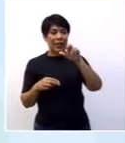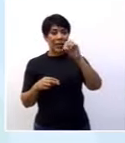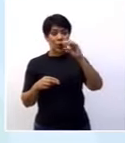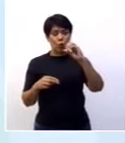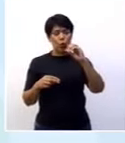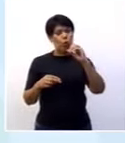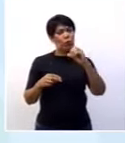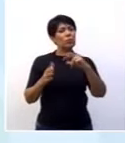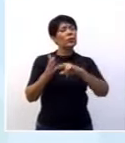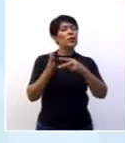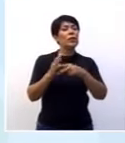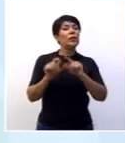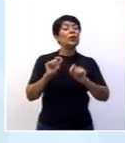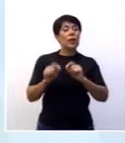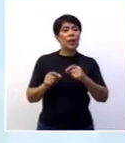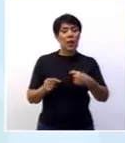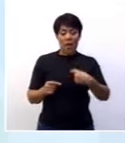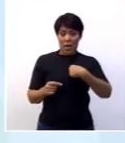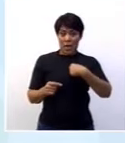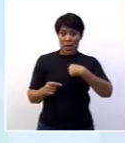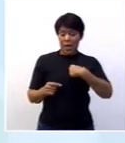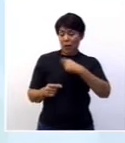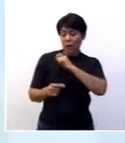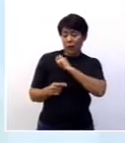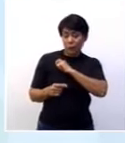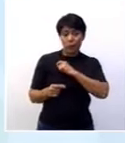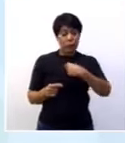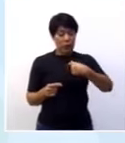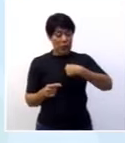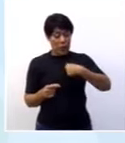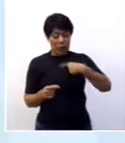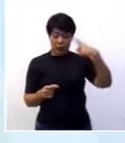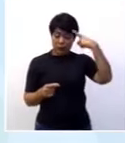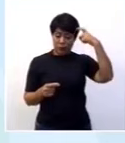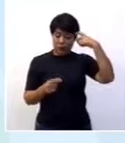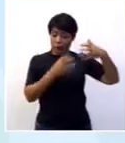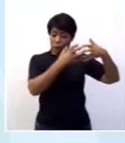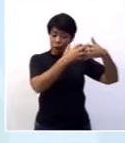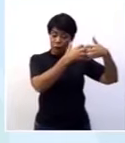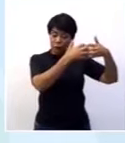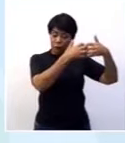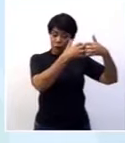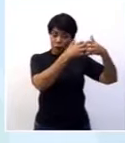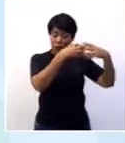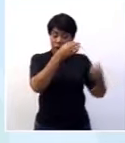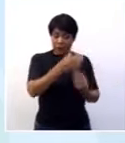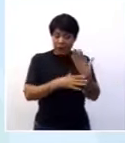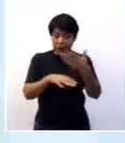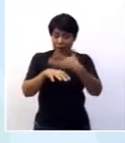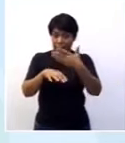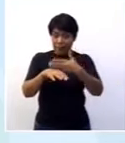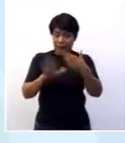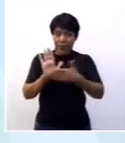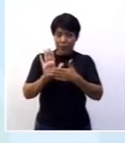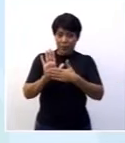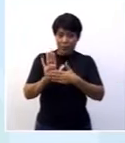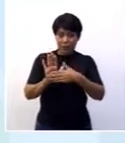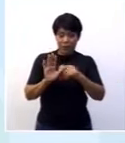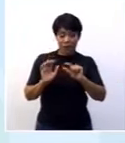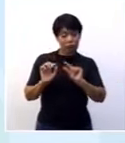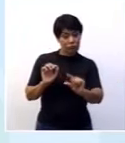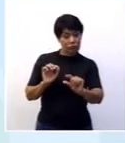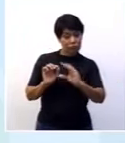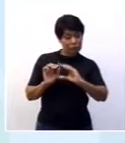ali? Eu, aluno, eu, aquele que vou desenvolver a atividade que ali está proposta, tá? Eu tenho